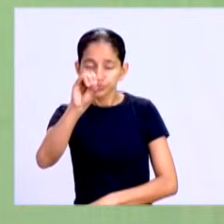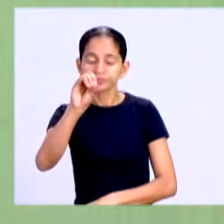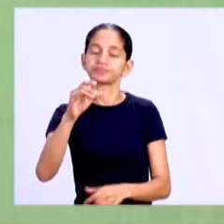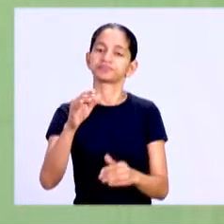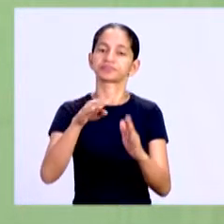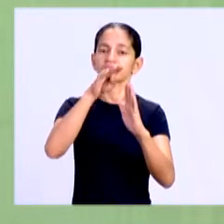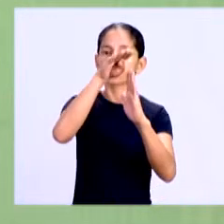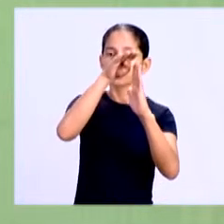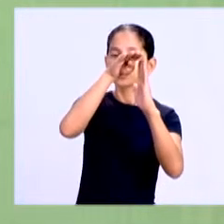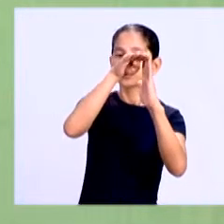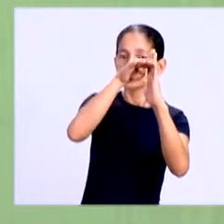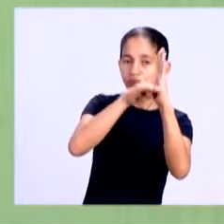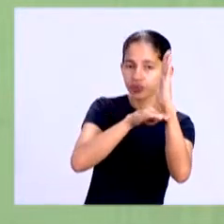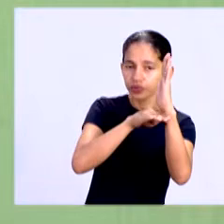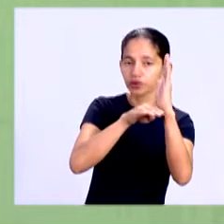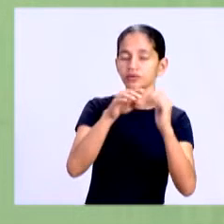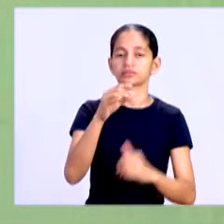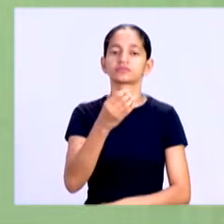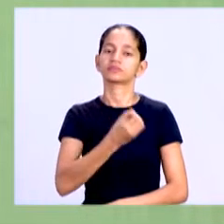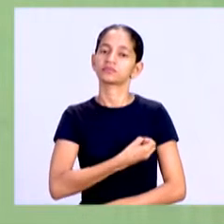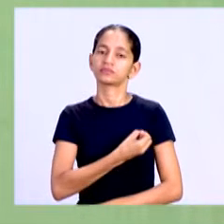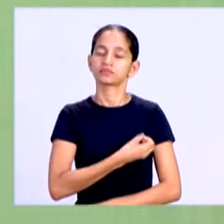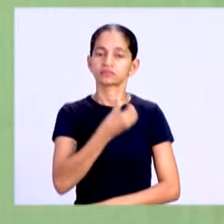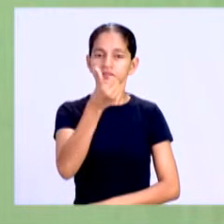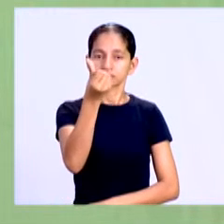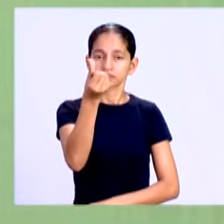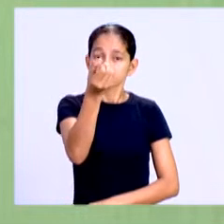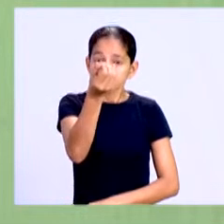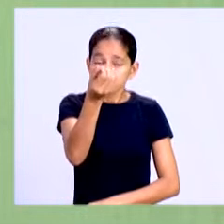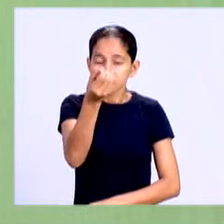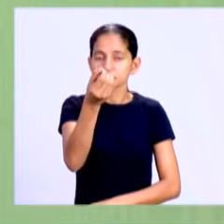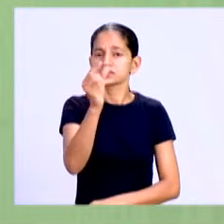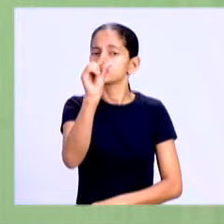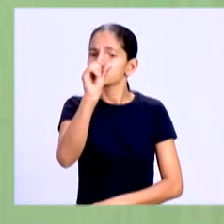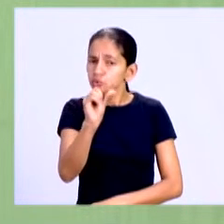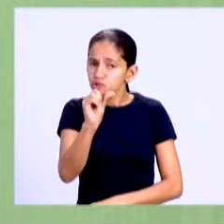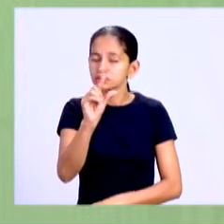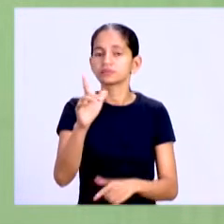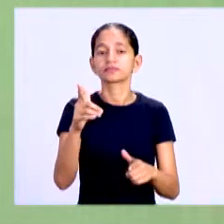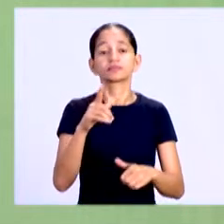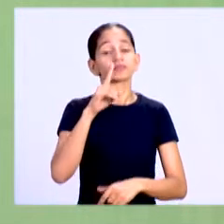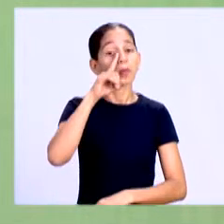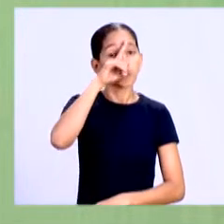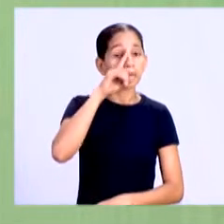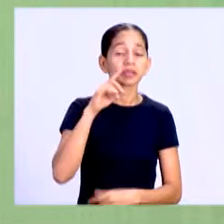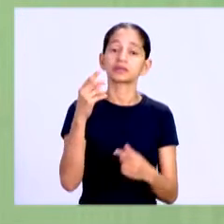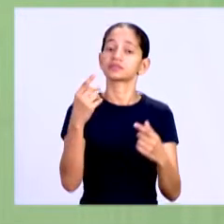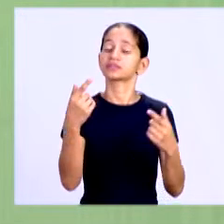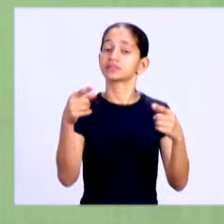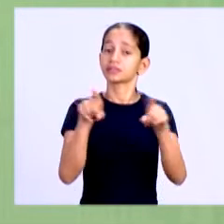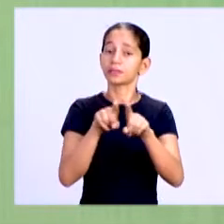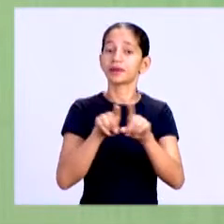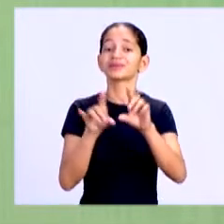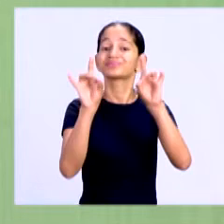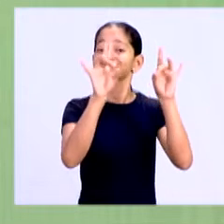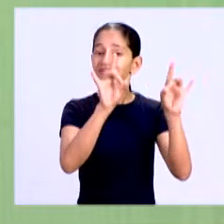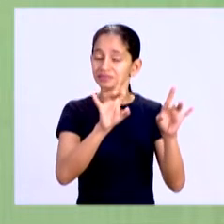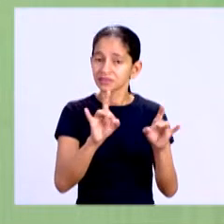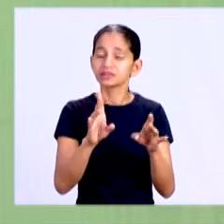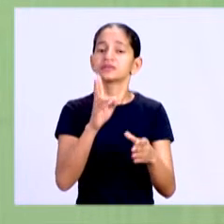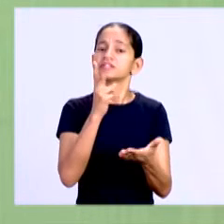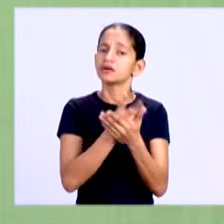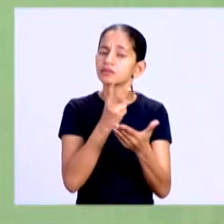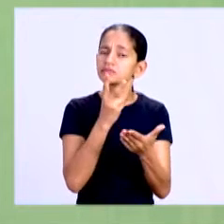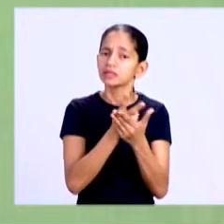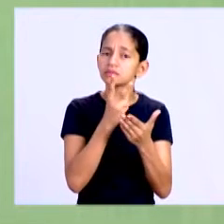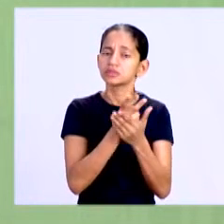de 60 mg por decilitro. E aí ela pode ser perigosa, especialmente quando for muito acentuada e